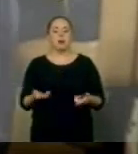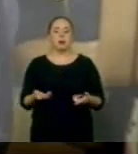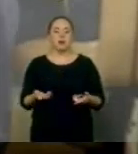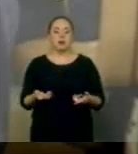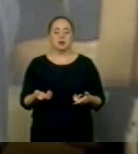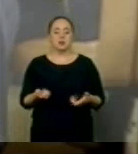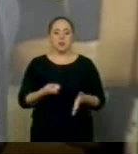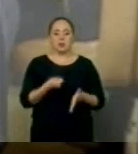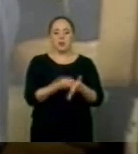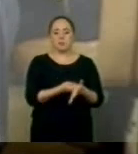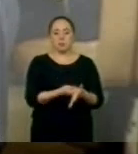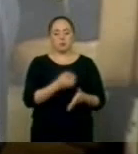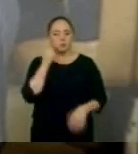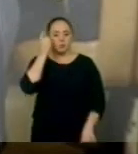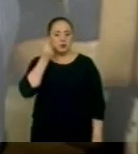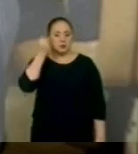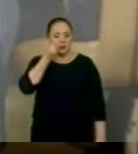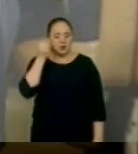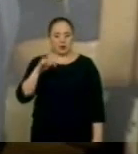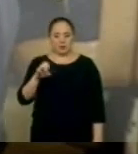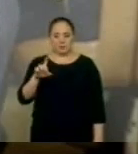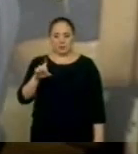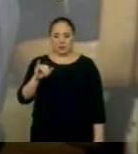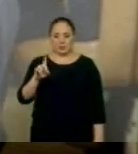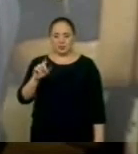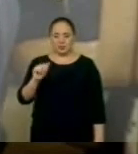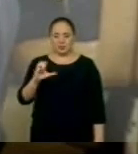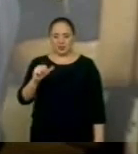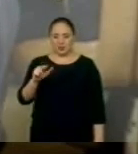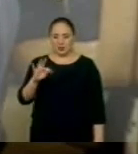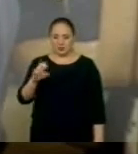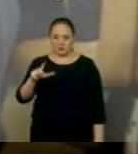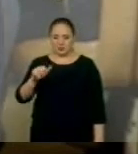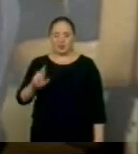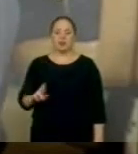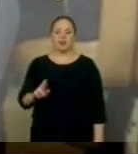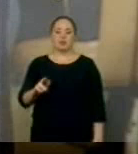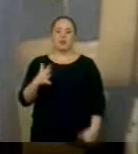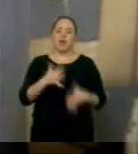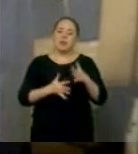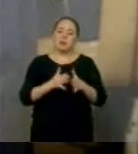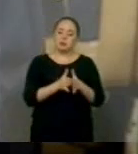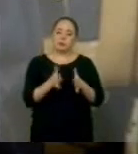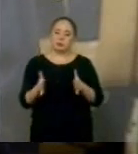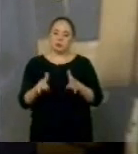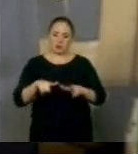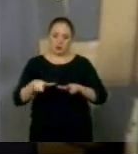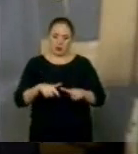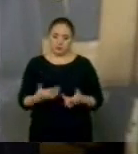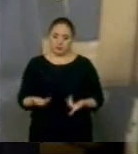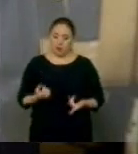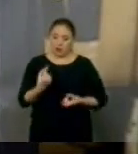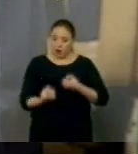se impor ao parlamentar uma medida cautelar que implique restrição do exercício do seu mandato. E algumas medidas